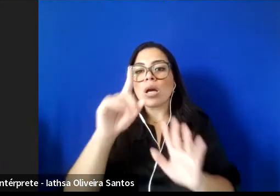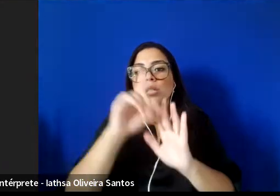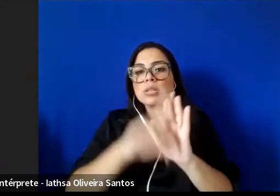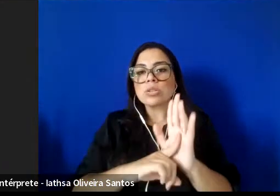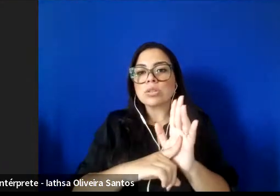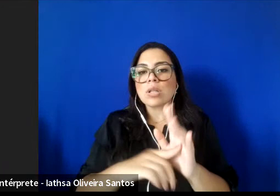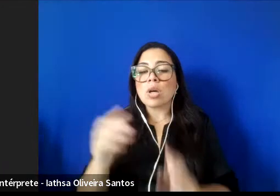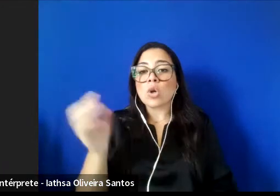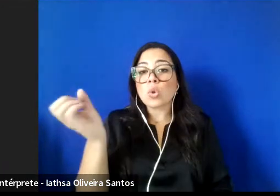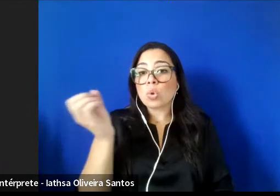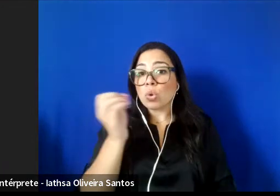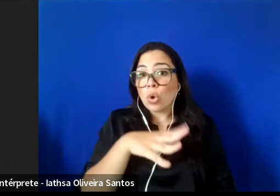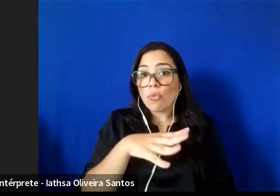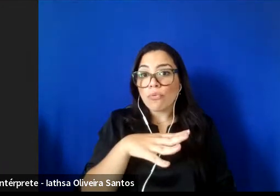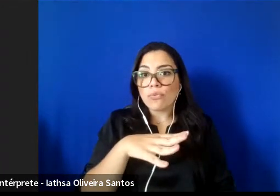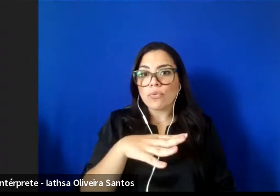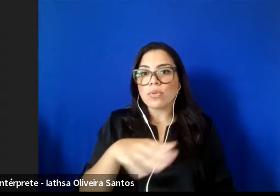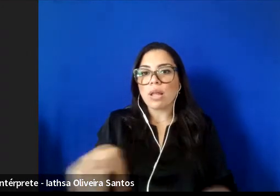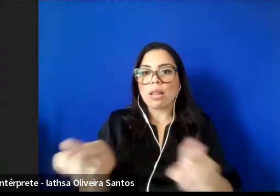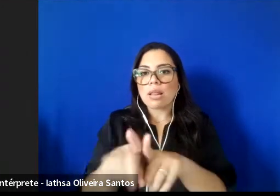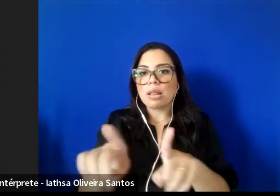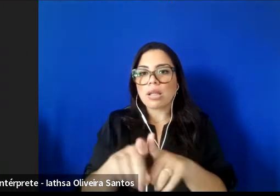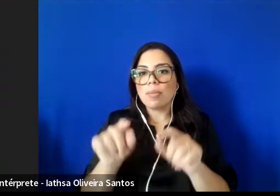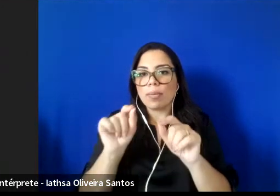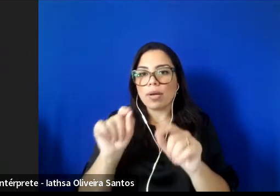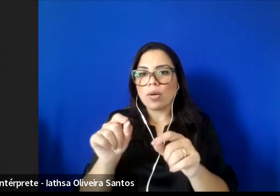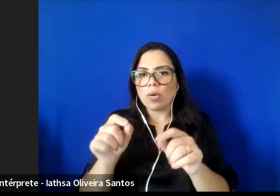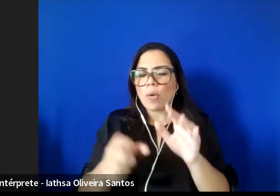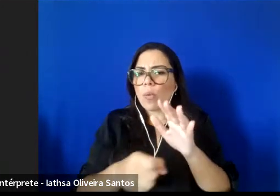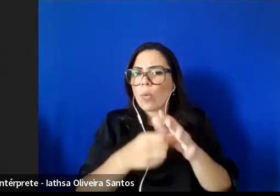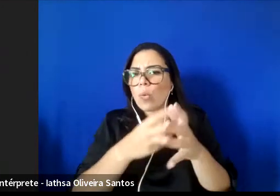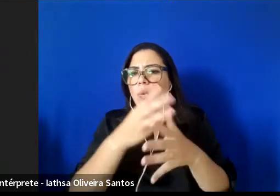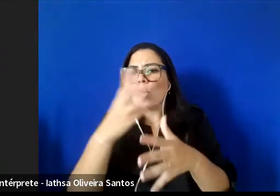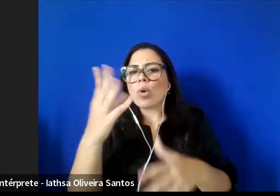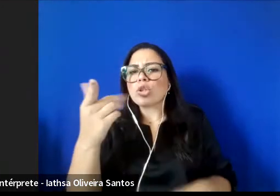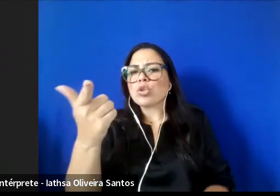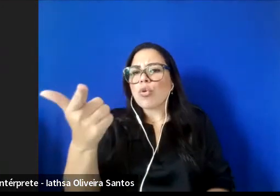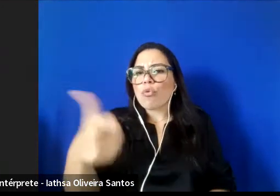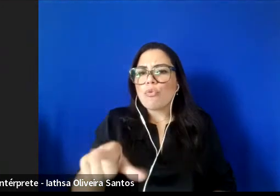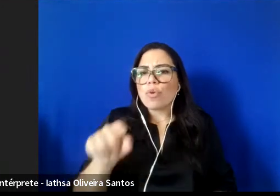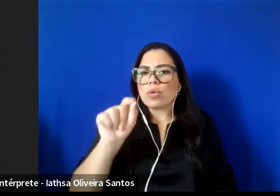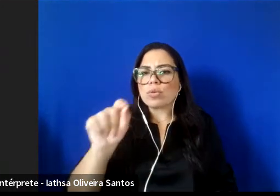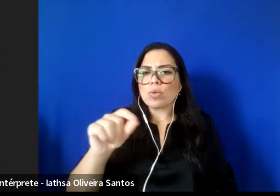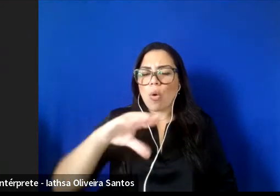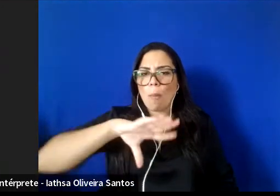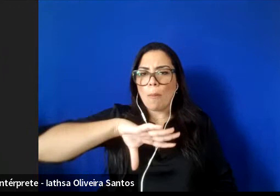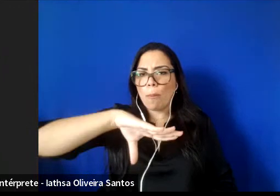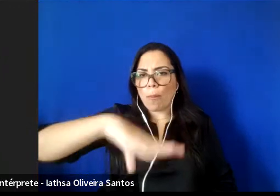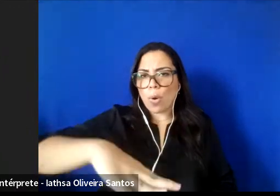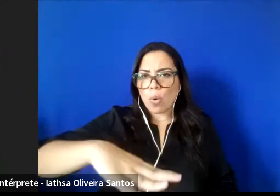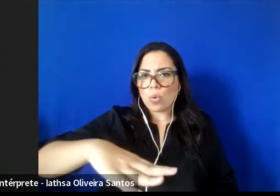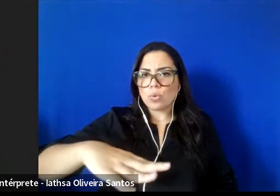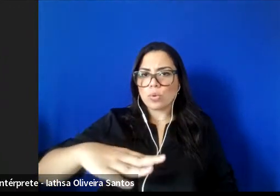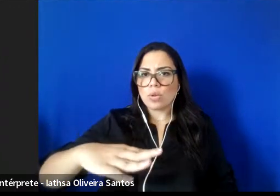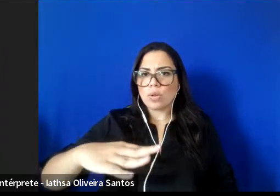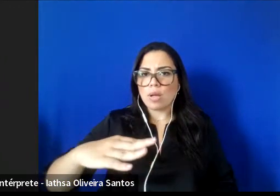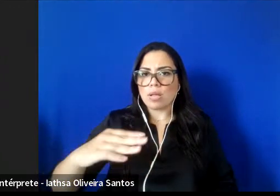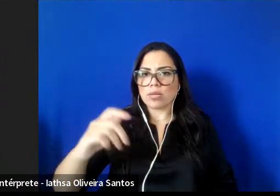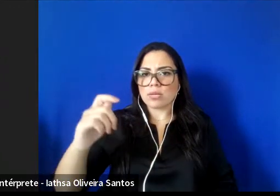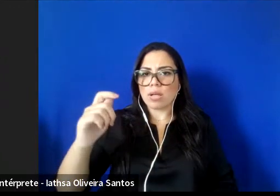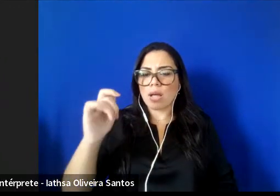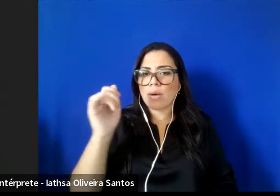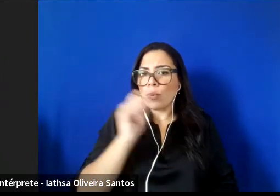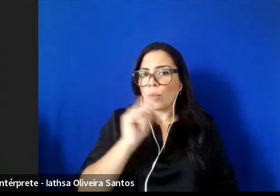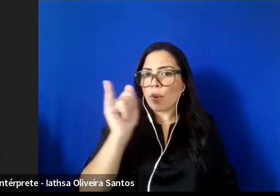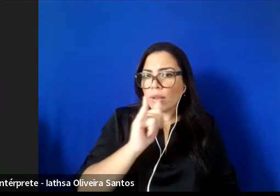moderna. Basta a gente ver a quantidade de vezes que os portugueses, os italianos e os franceses vão buscar